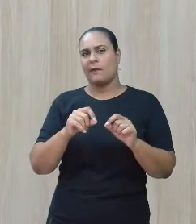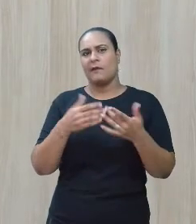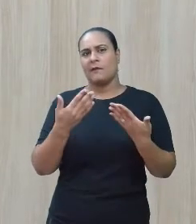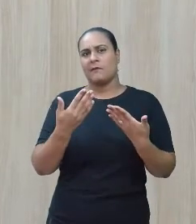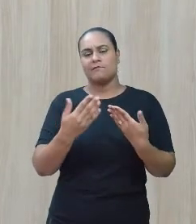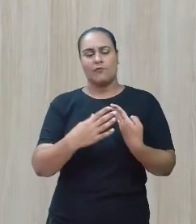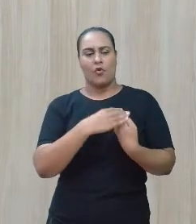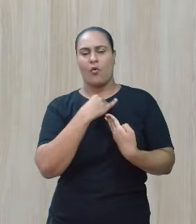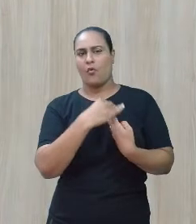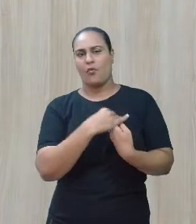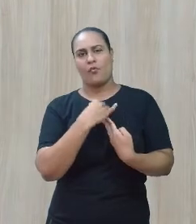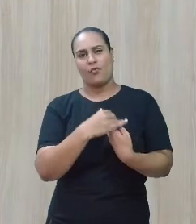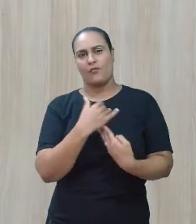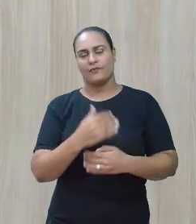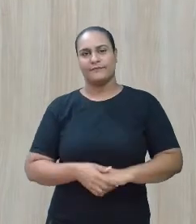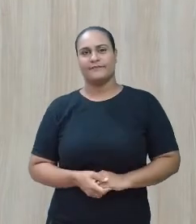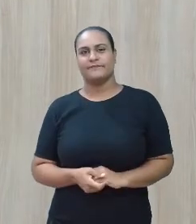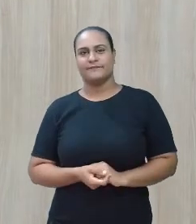ensinando.